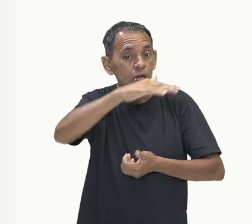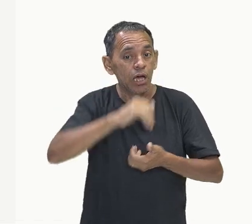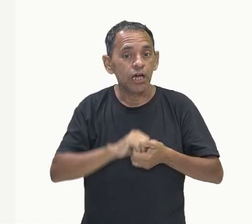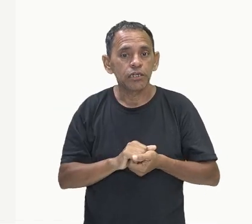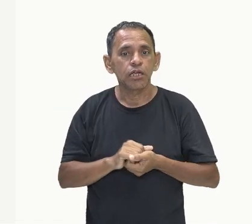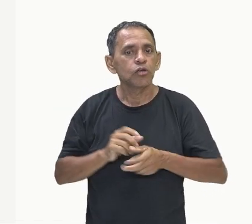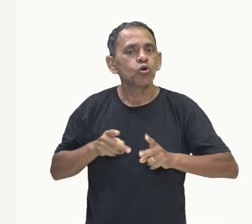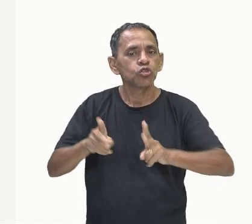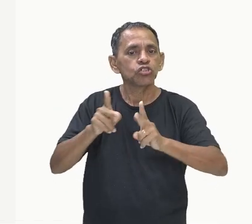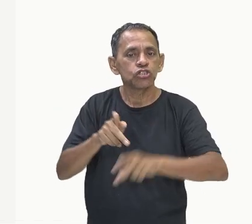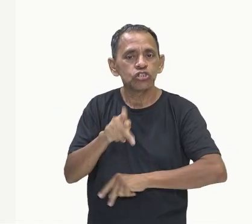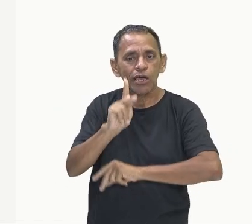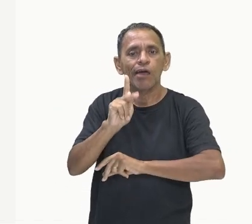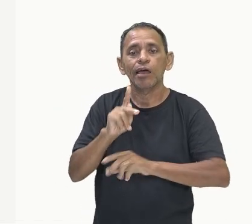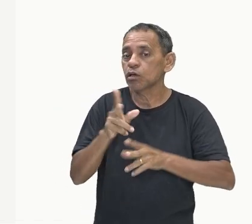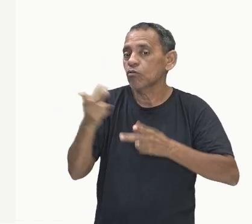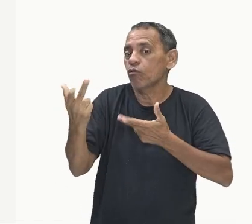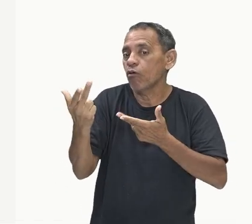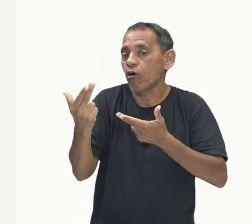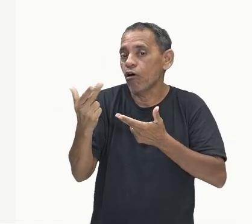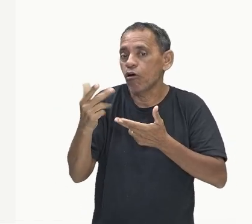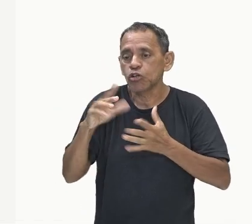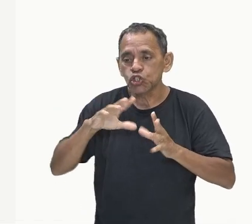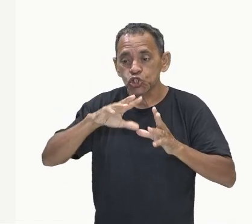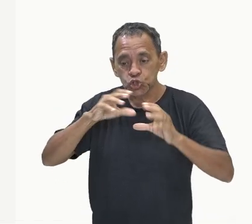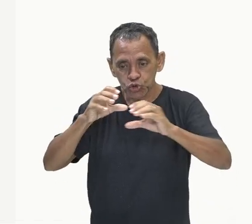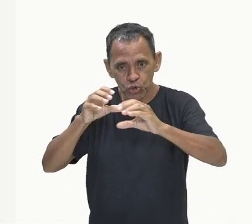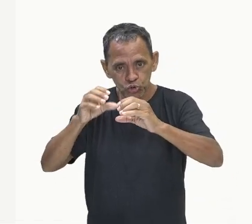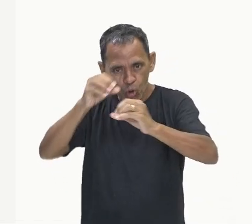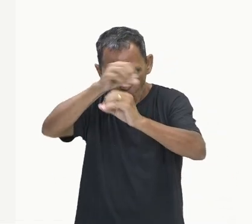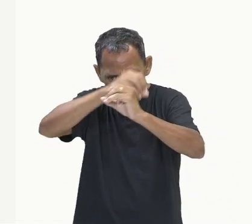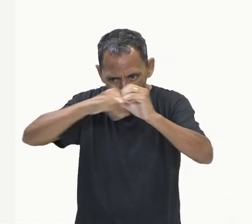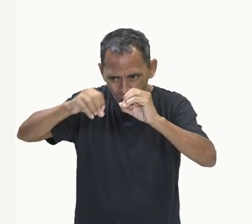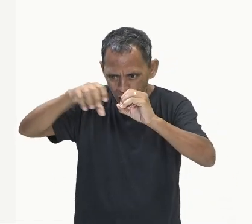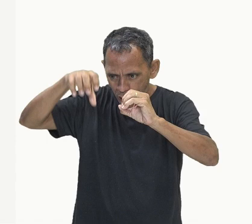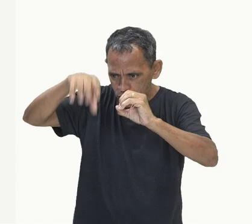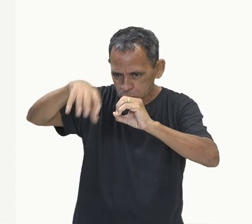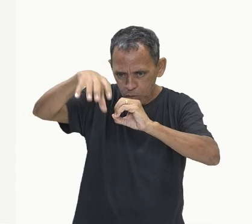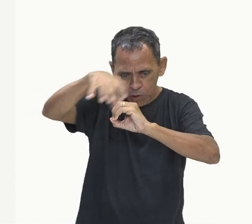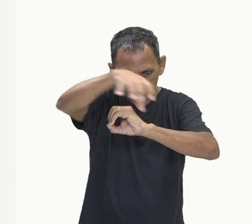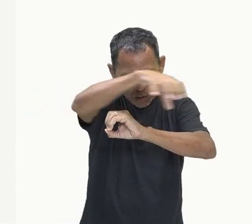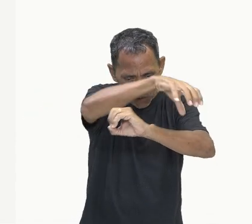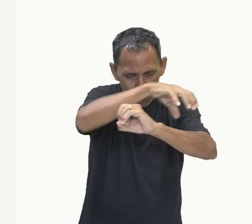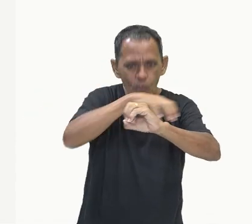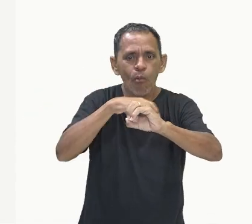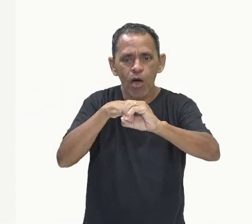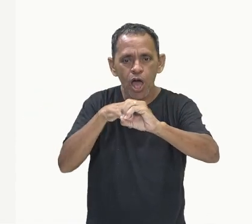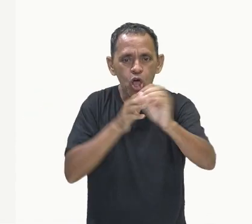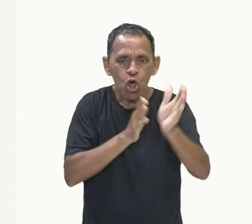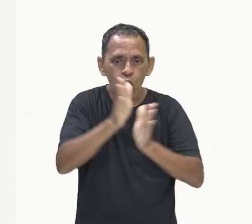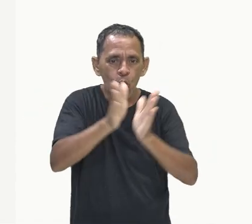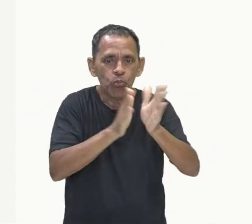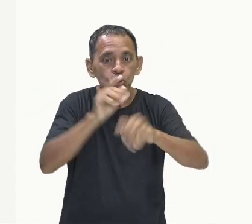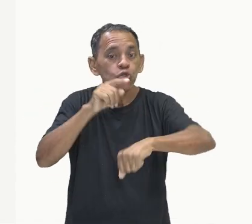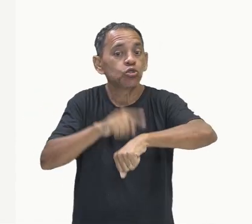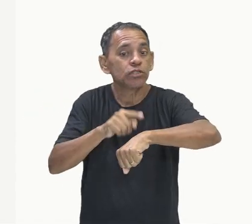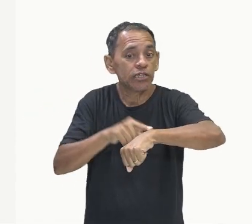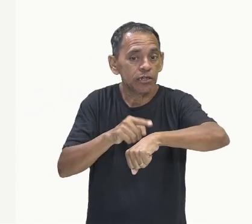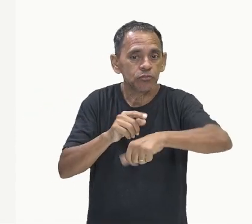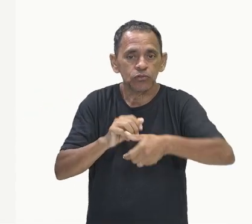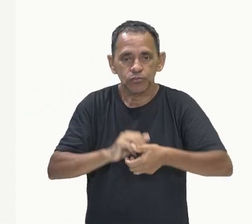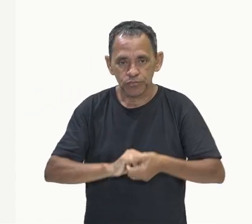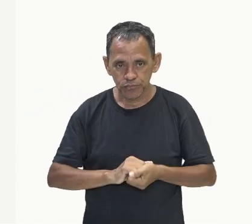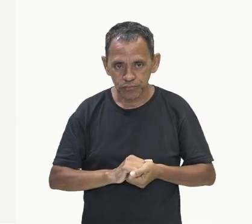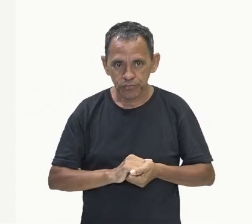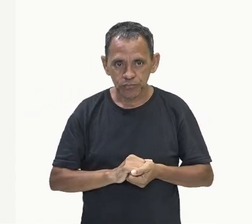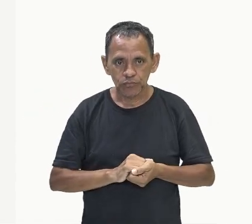para todos os planetas. Então ele está dizendo que o período é o tempo que o planeta leva para dar uma volta no Sol. O período